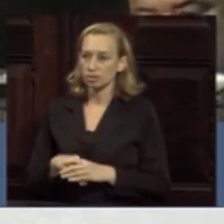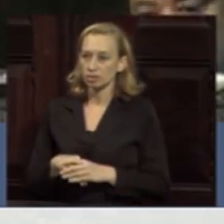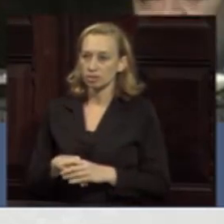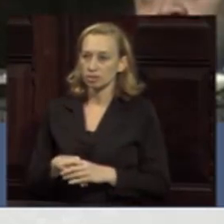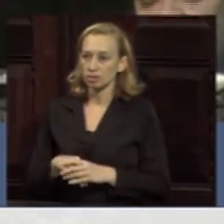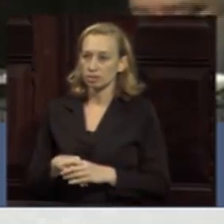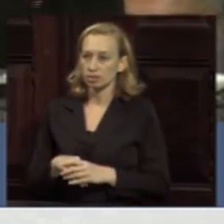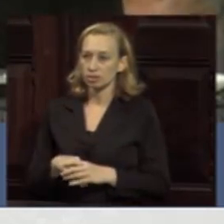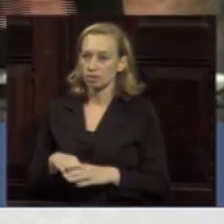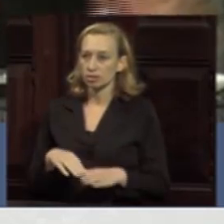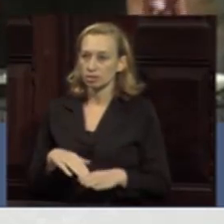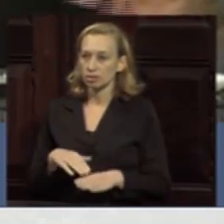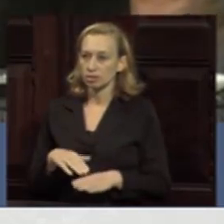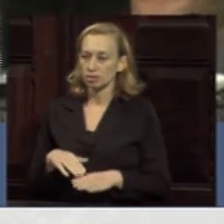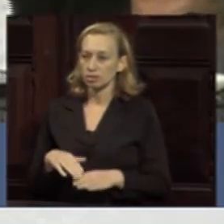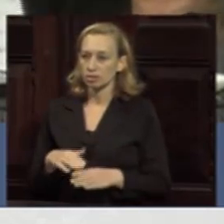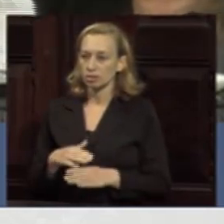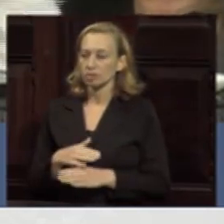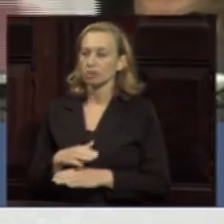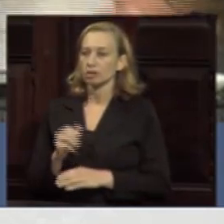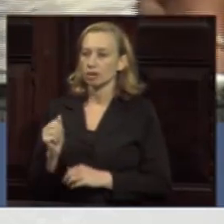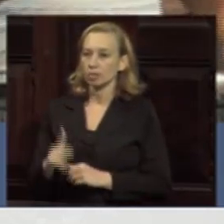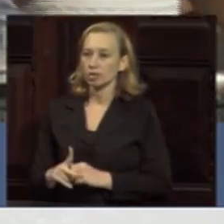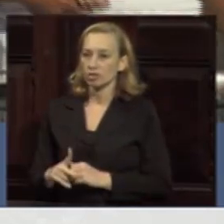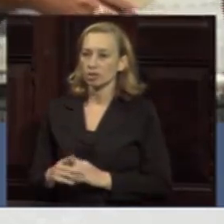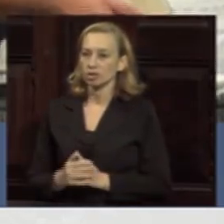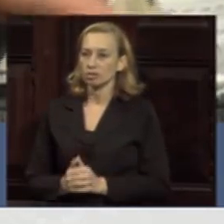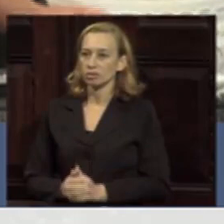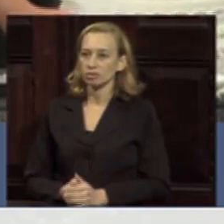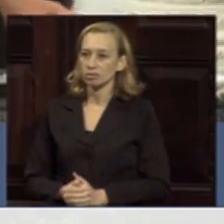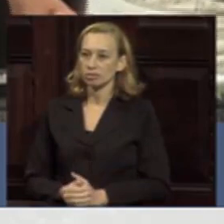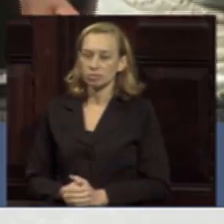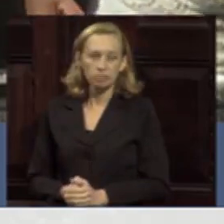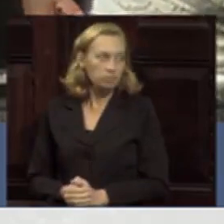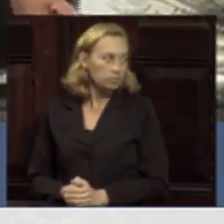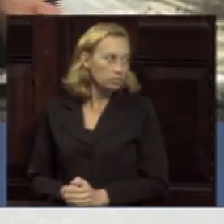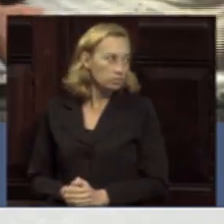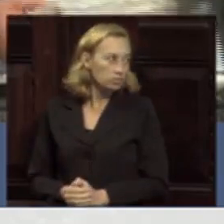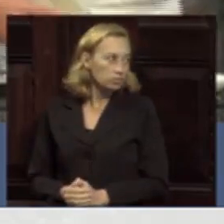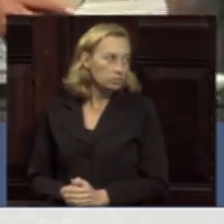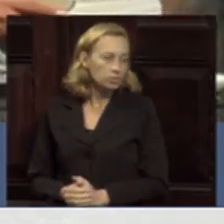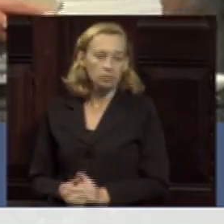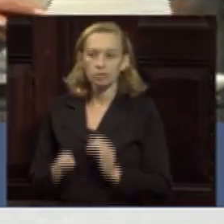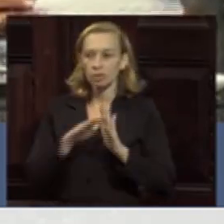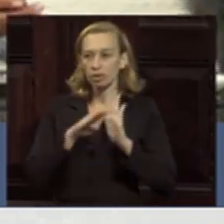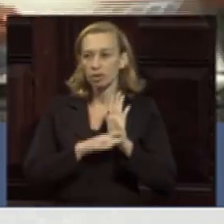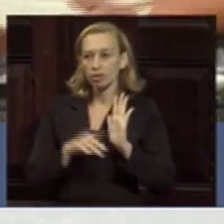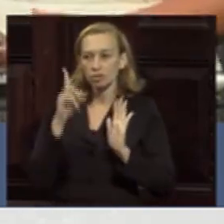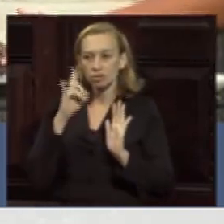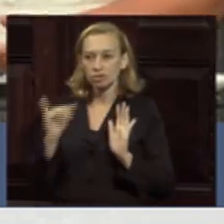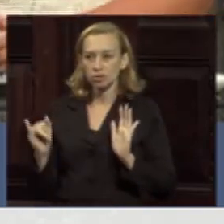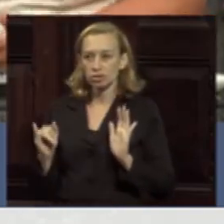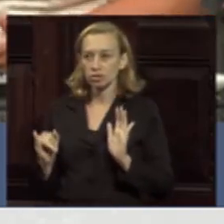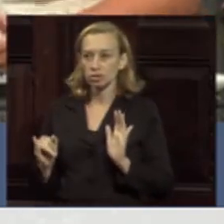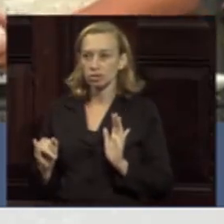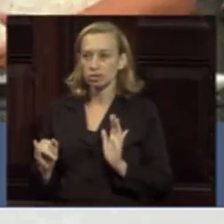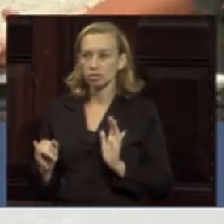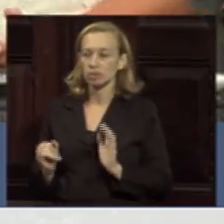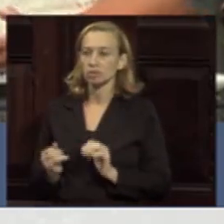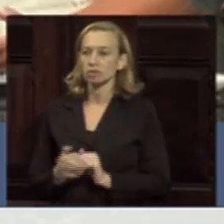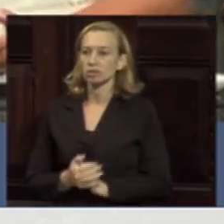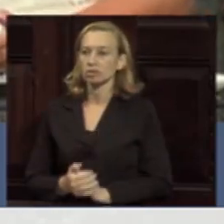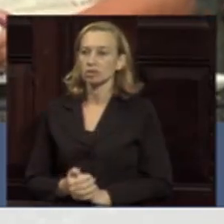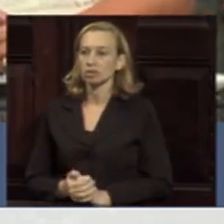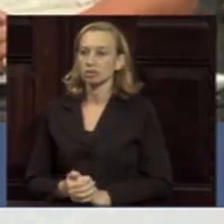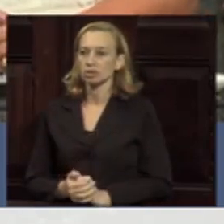votação. Os senhores que aprovam, vereadores, como estão, aprovado. Incluído na ordem do dia, de acordo com o parágrafo 3º do artigo 47 do Regimento